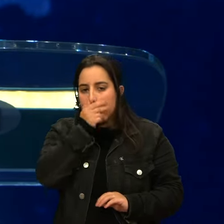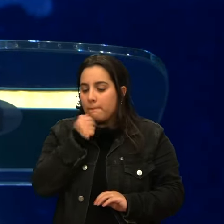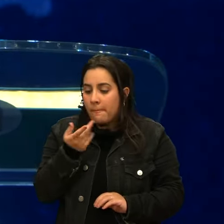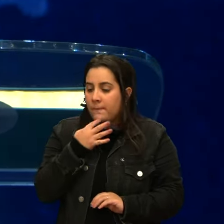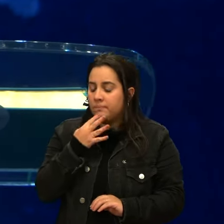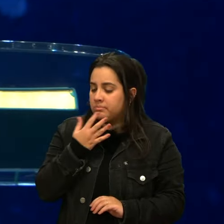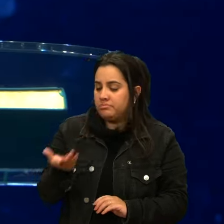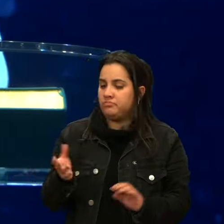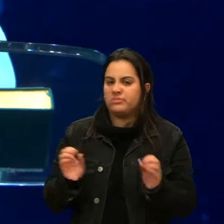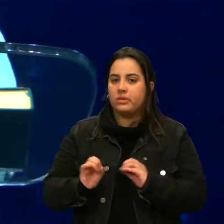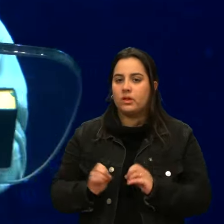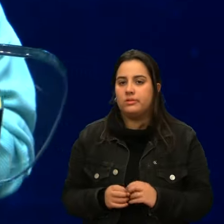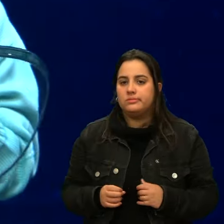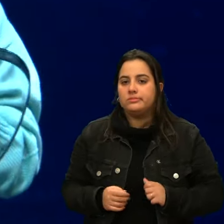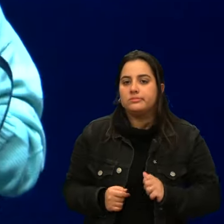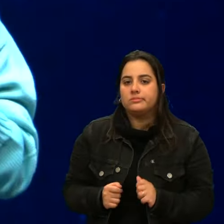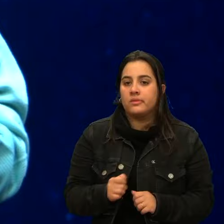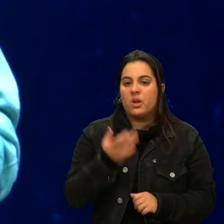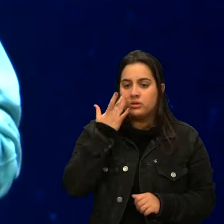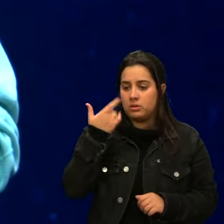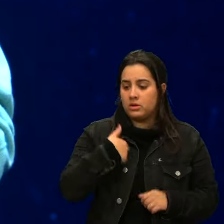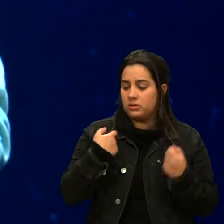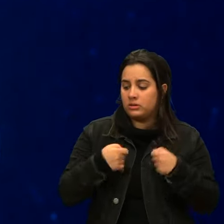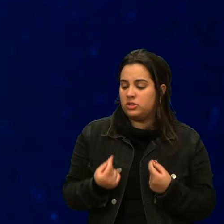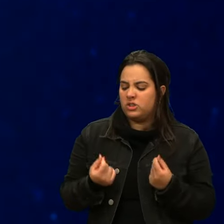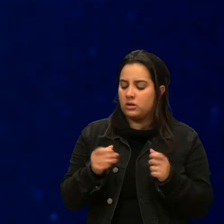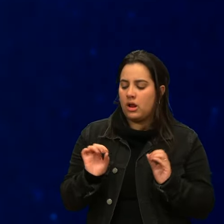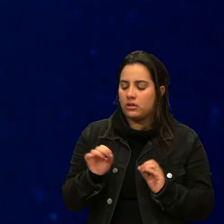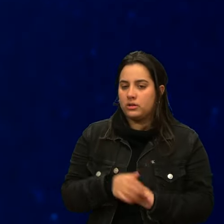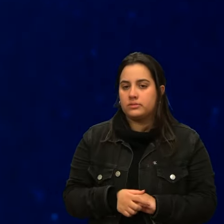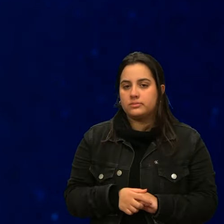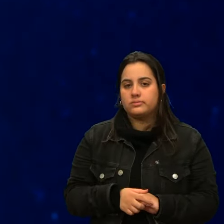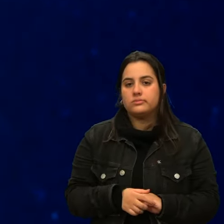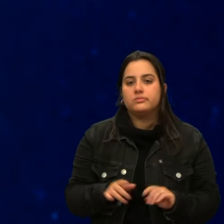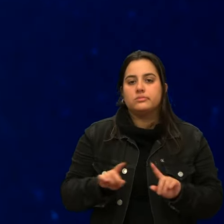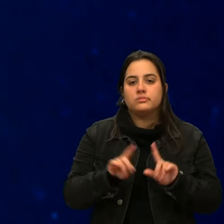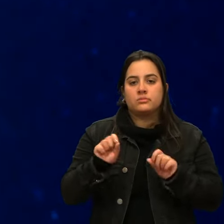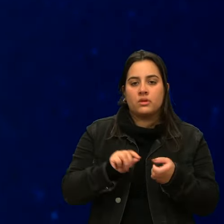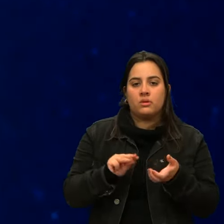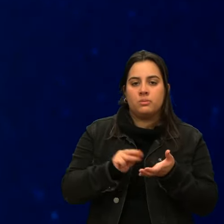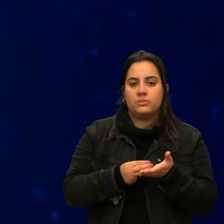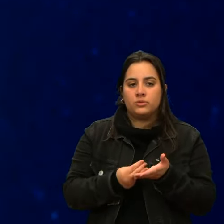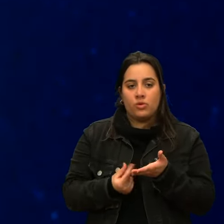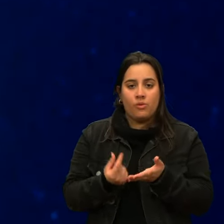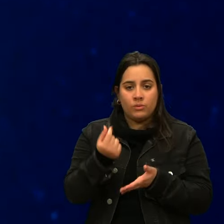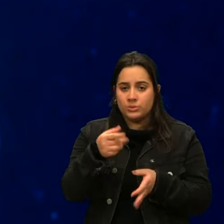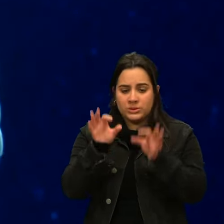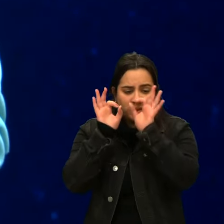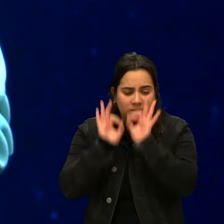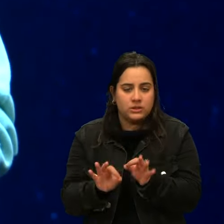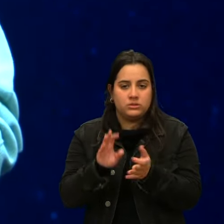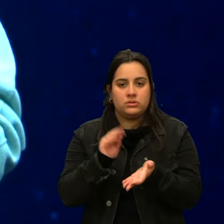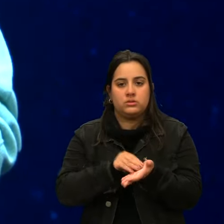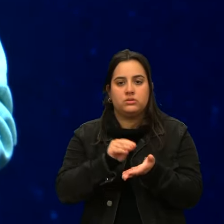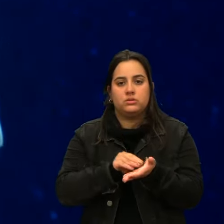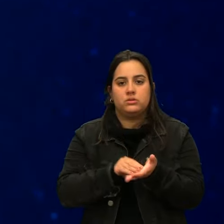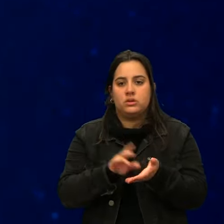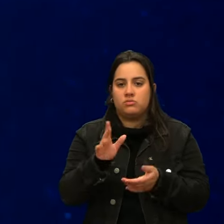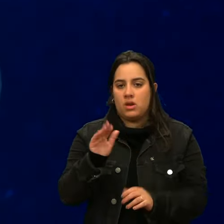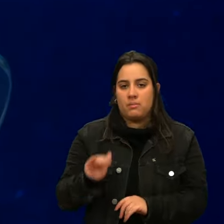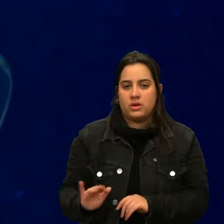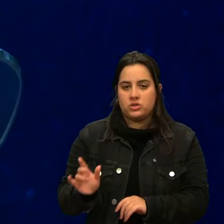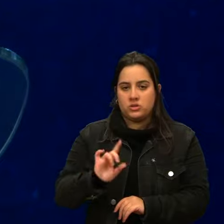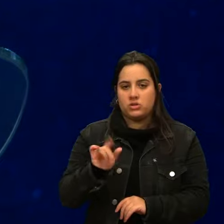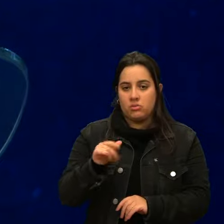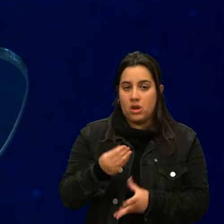aquela menina, ela nem sabia que eu precisava do dinheiro. E ela mandou a quantia exata que faltava. E não era uma quantia baixa não,